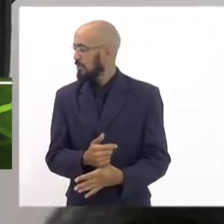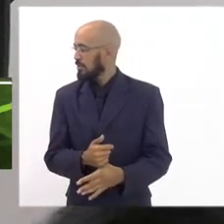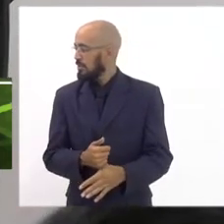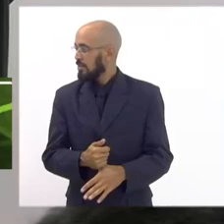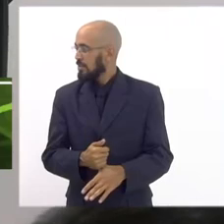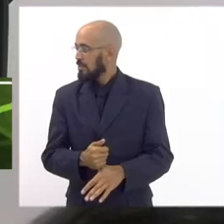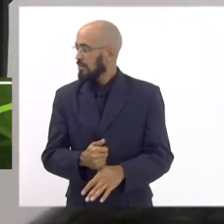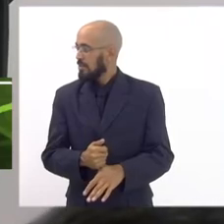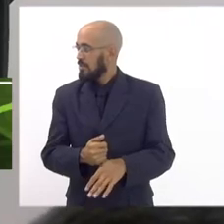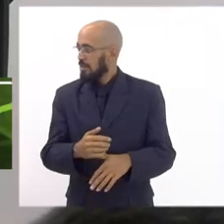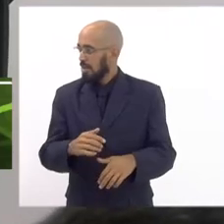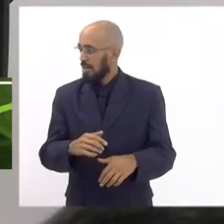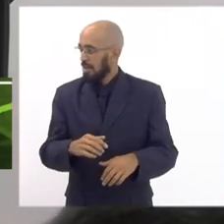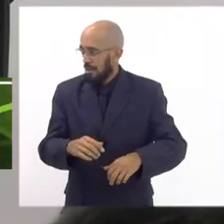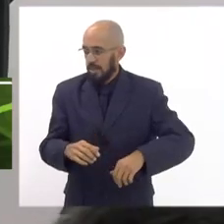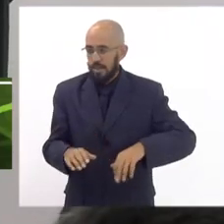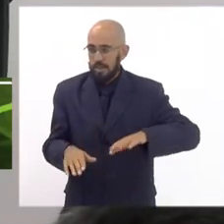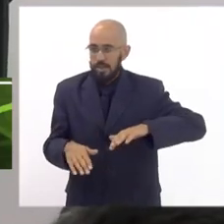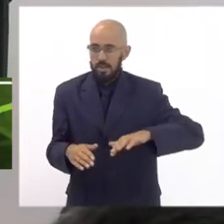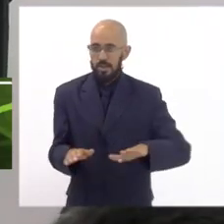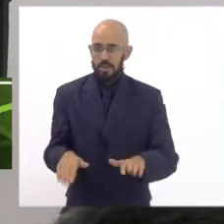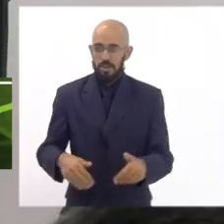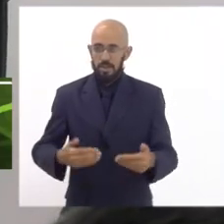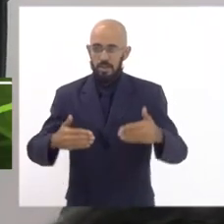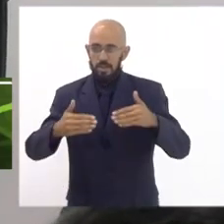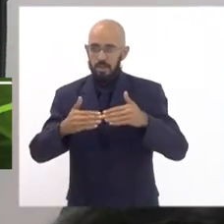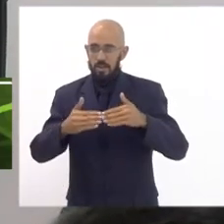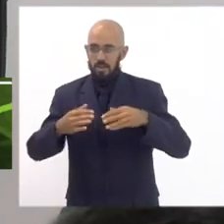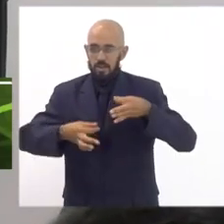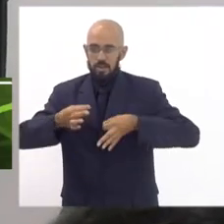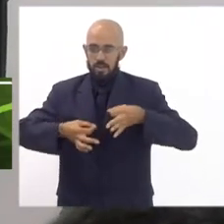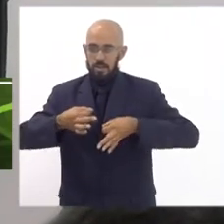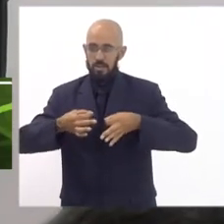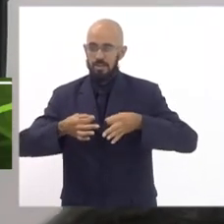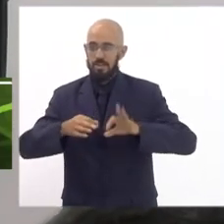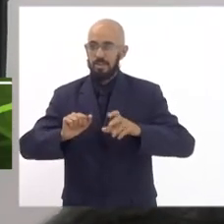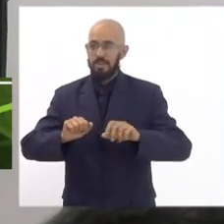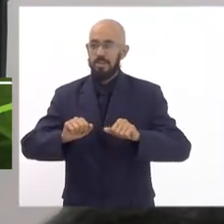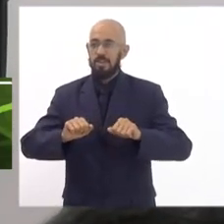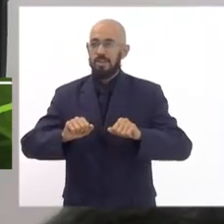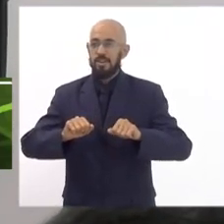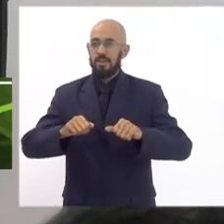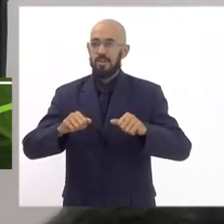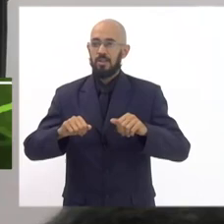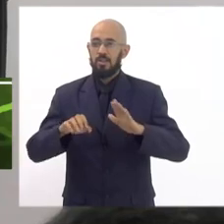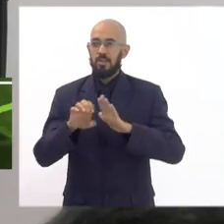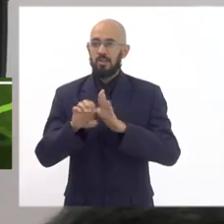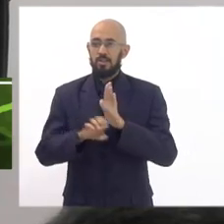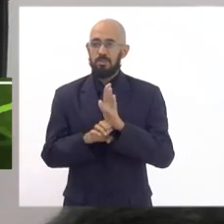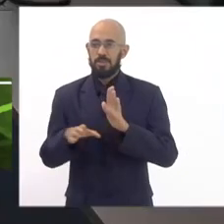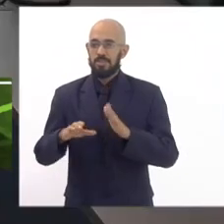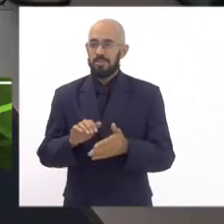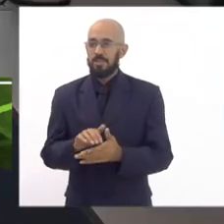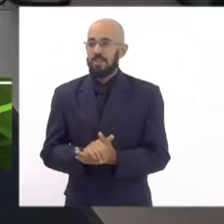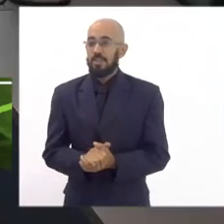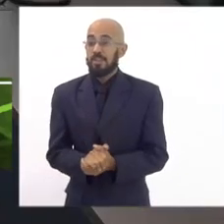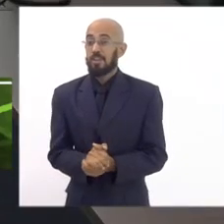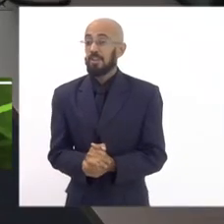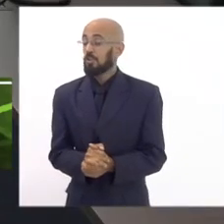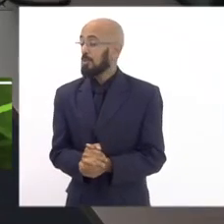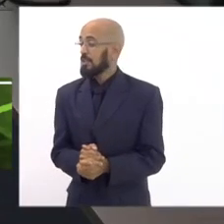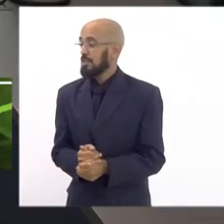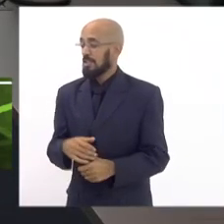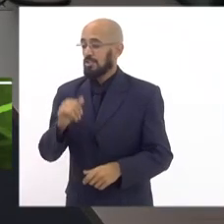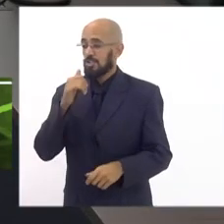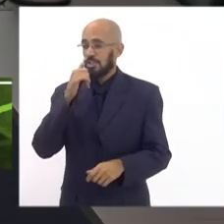juridicidade. O parecer original, deputado Luiz Paulo, pela juridicidade com emendas. E o senhor já leva uma proposta para o Congresso